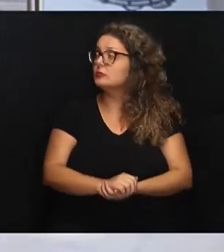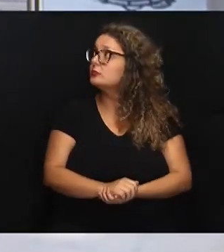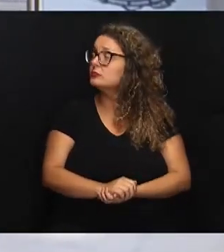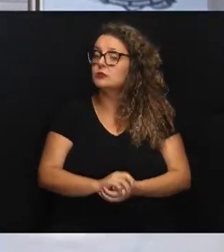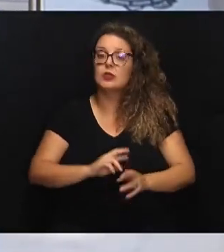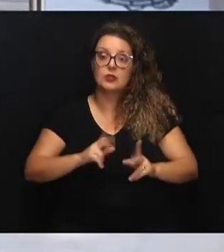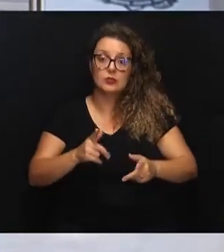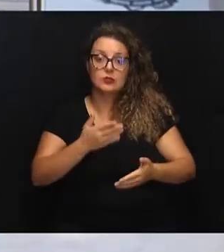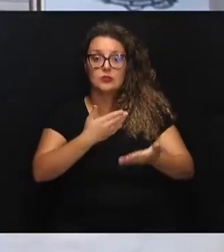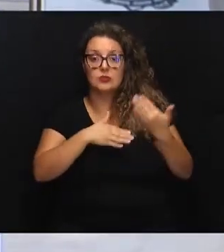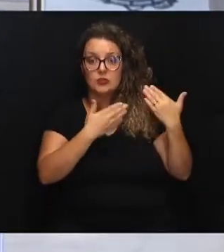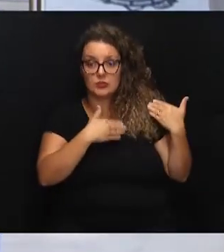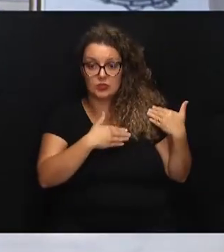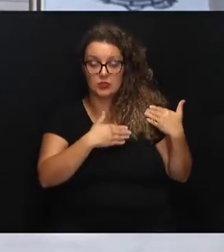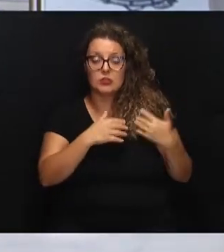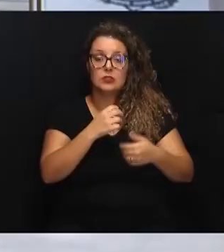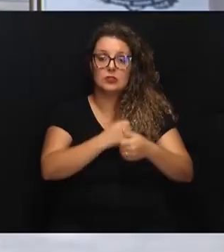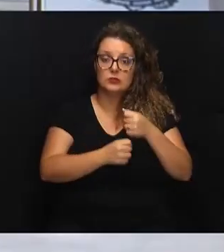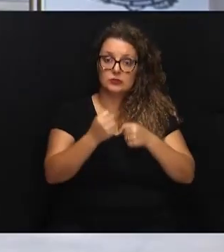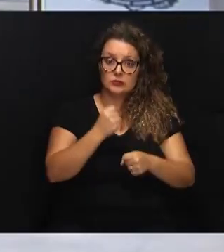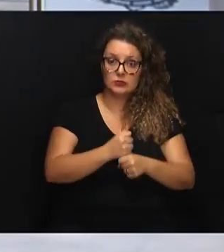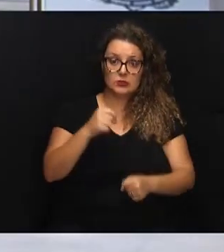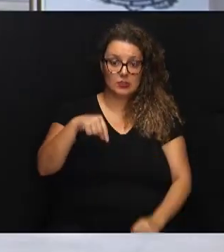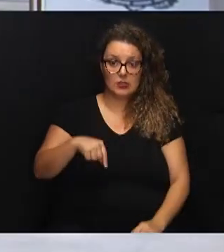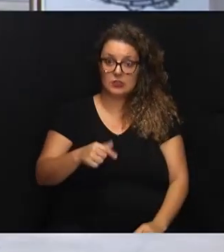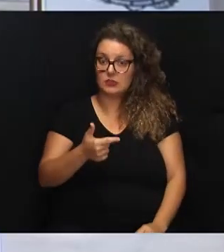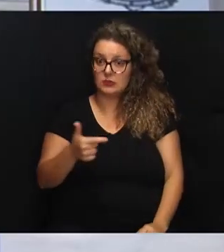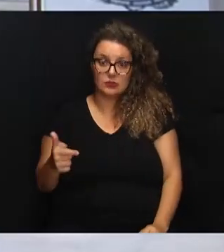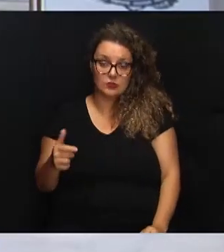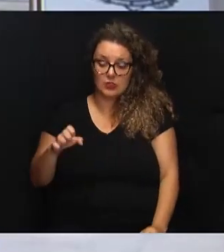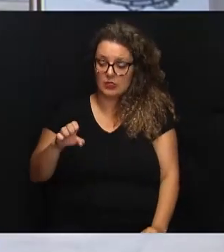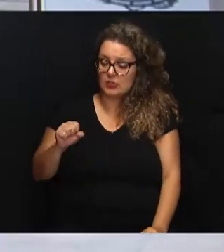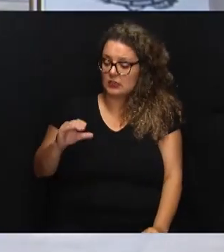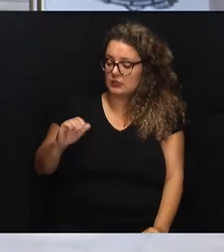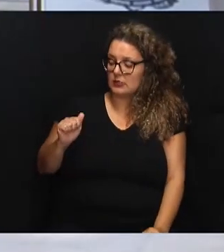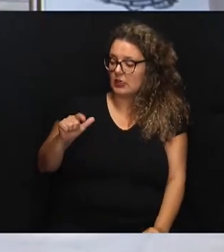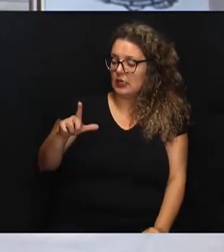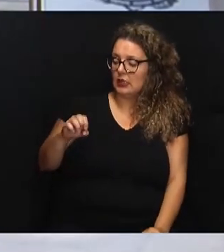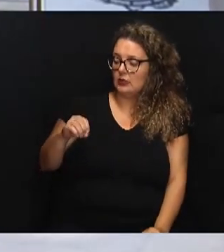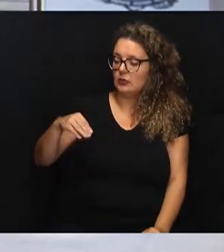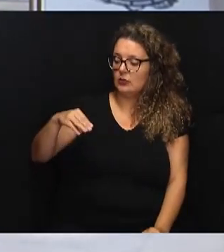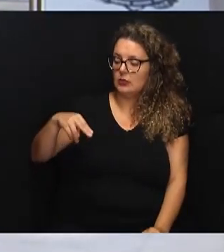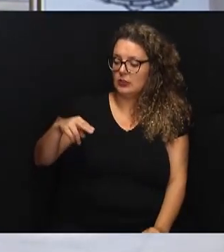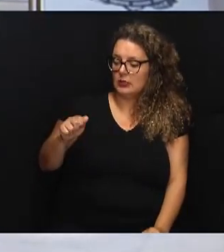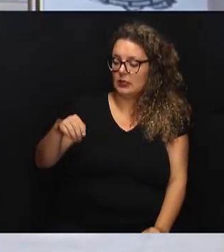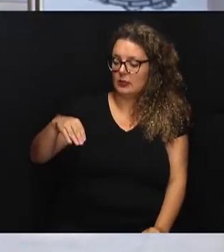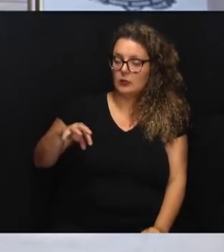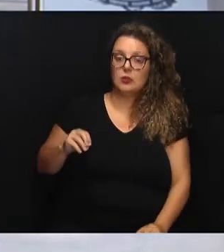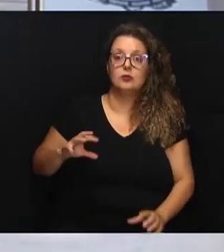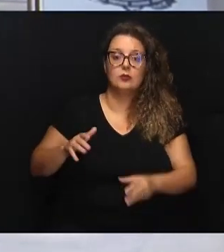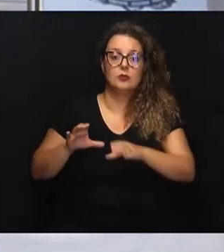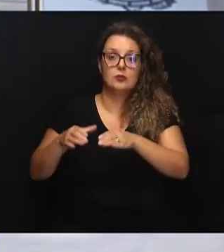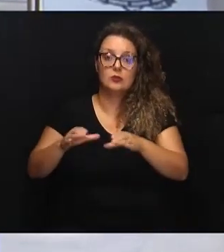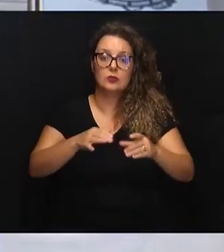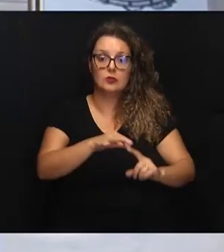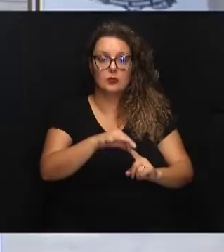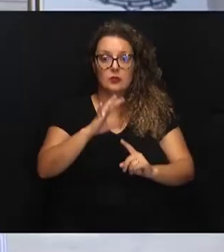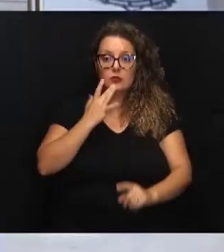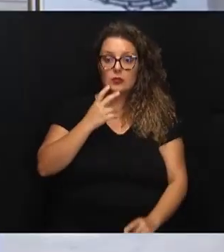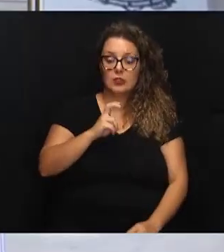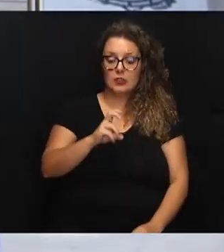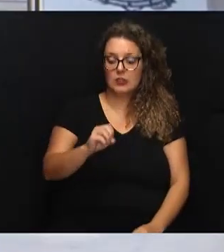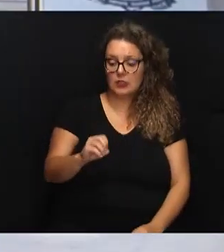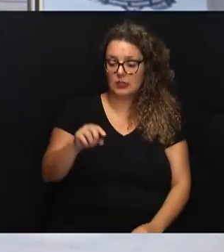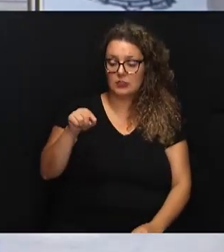anos anteriores, esse ano a gente não tem escalonamento. Então, todos os grupos prioritários, em Campinas são cerca de 500 mil